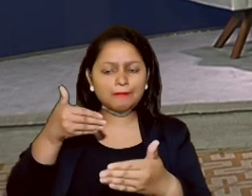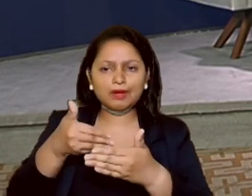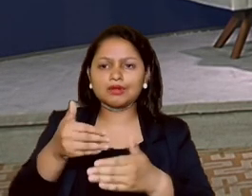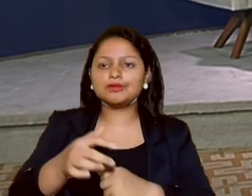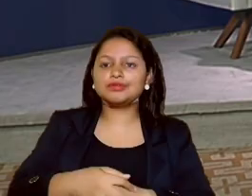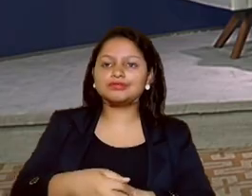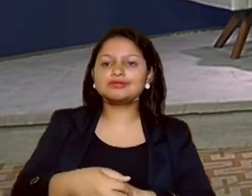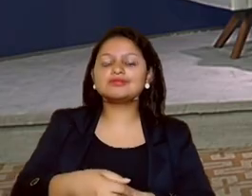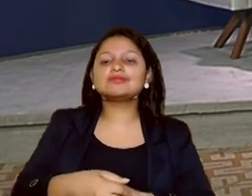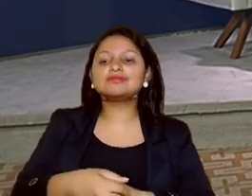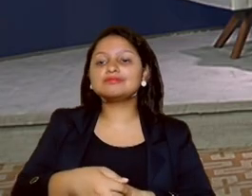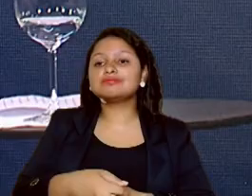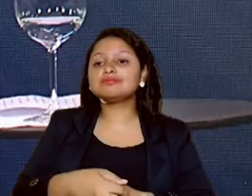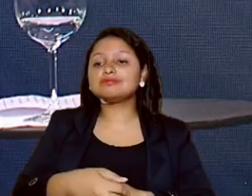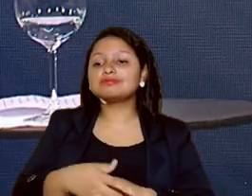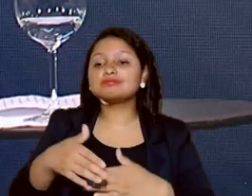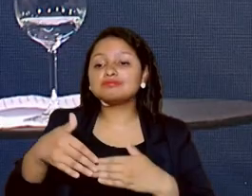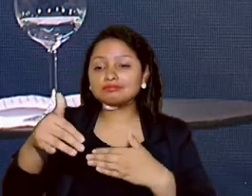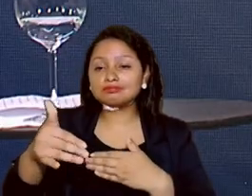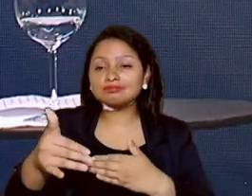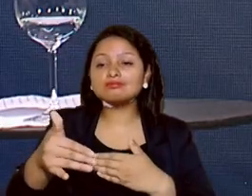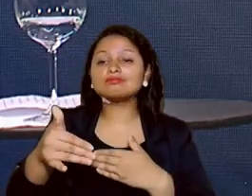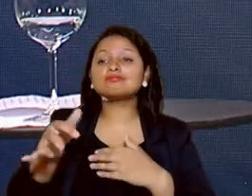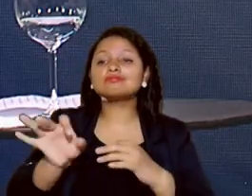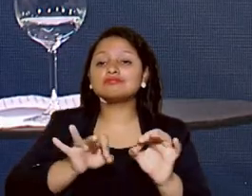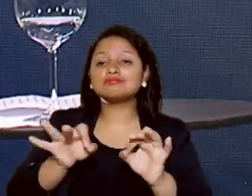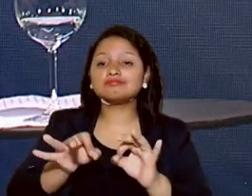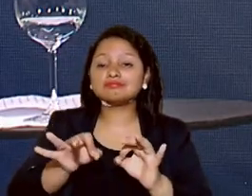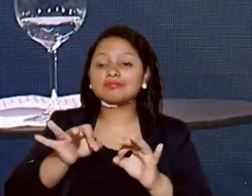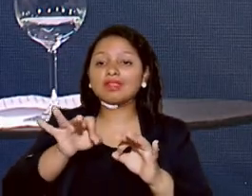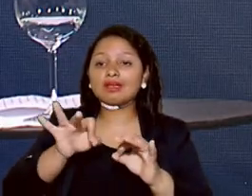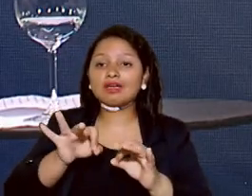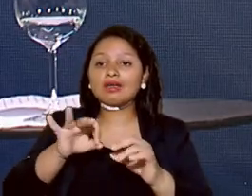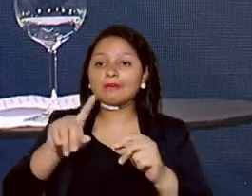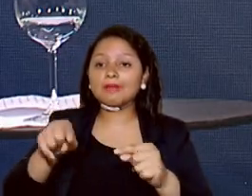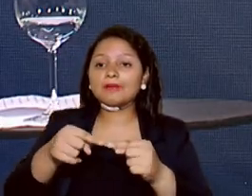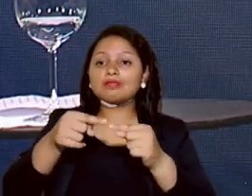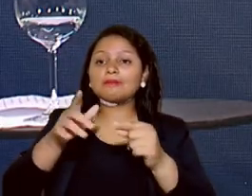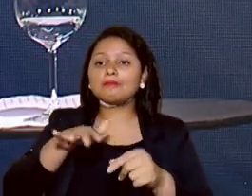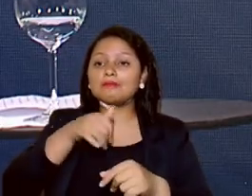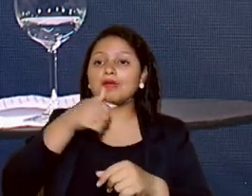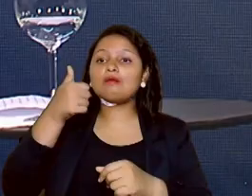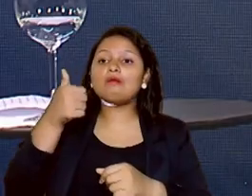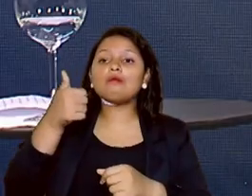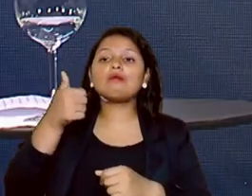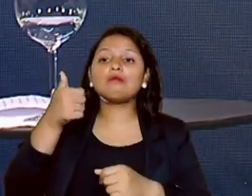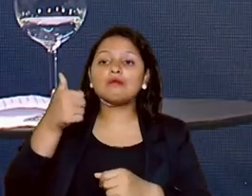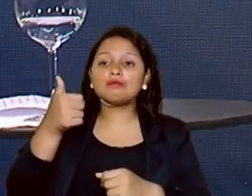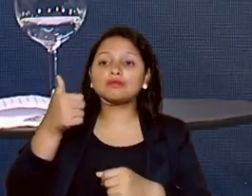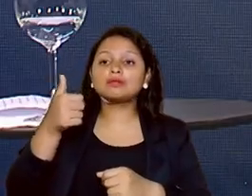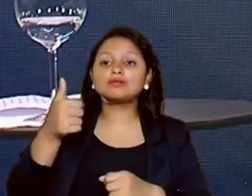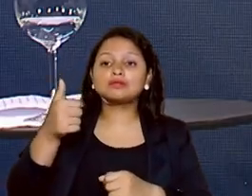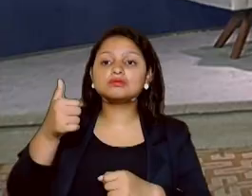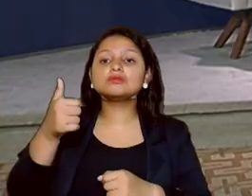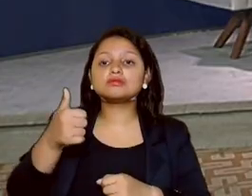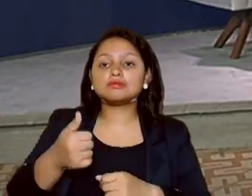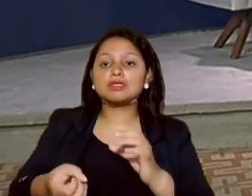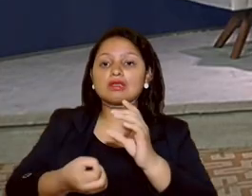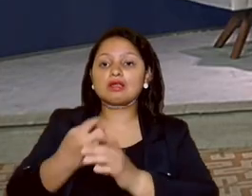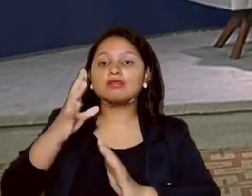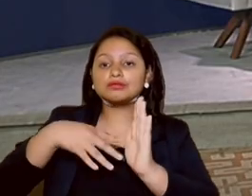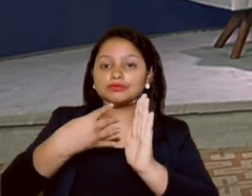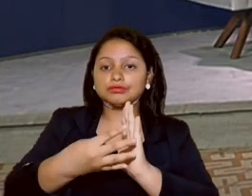implementação a gente tava conversando muito grande para estar a altura do está sendo gerado de agenda